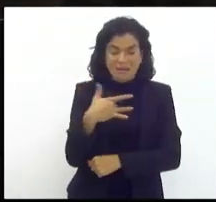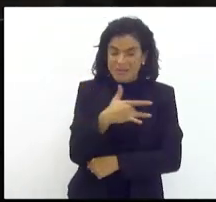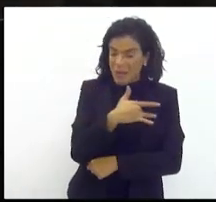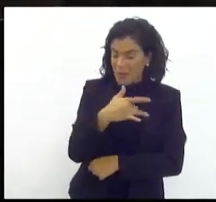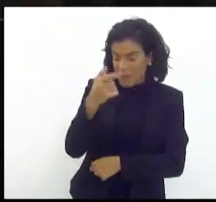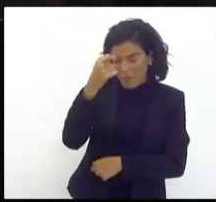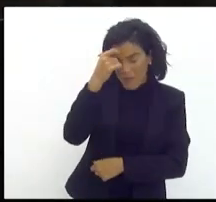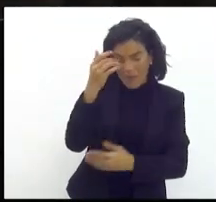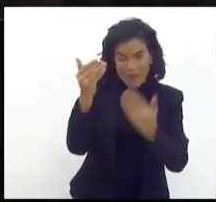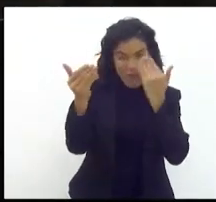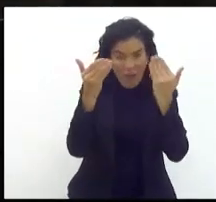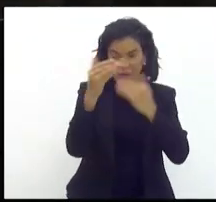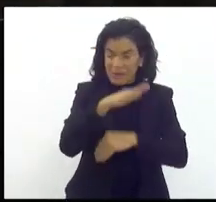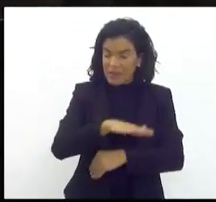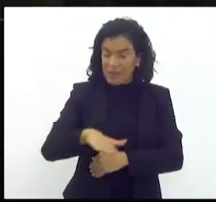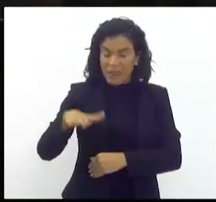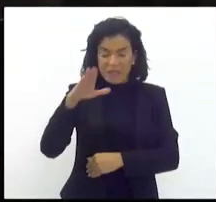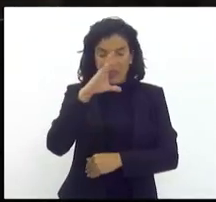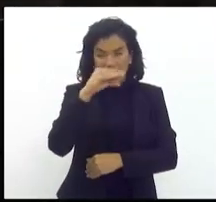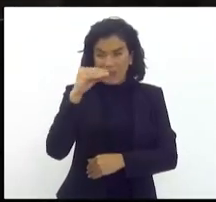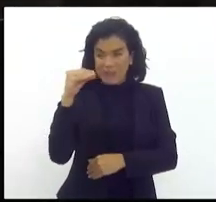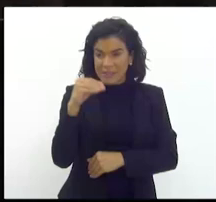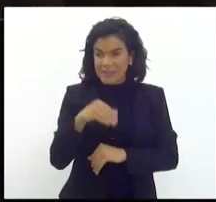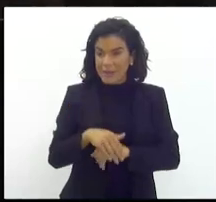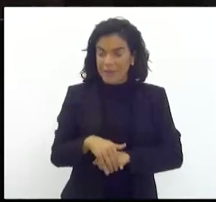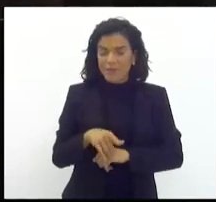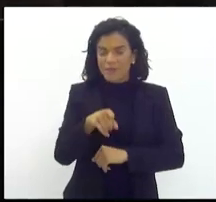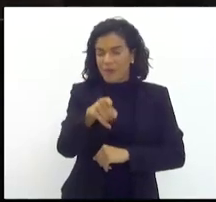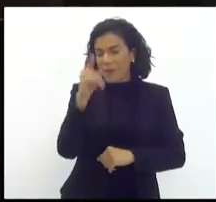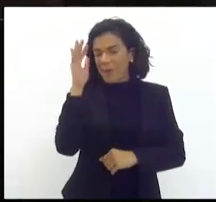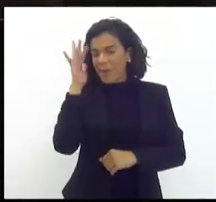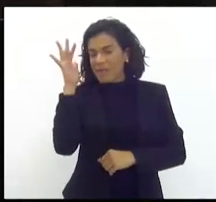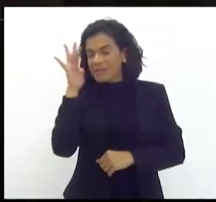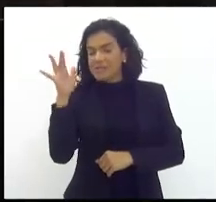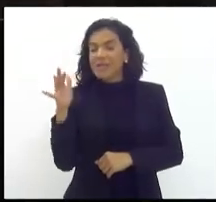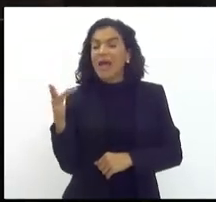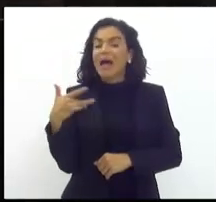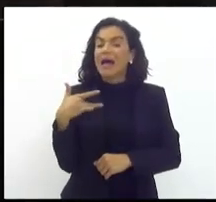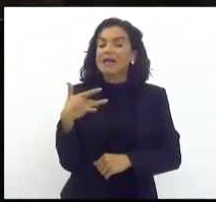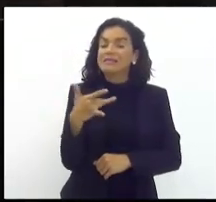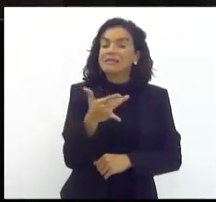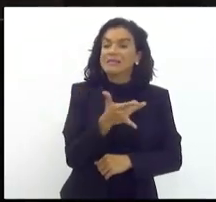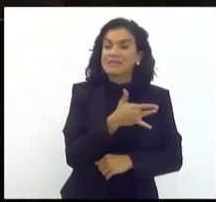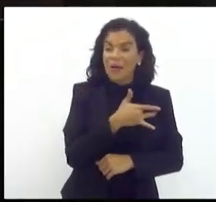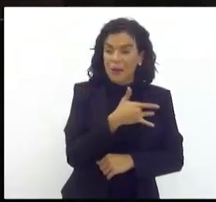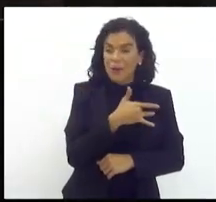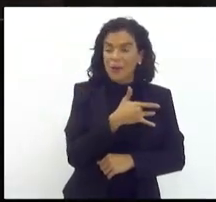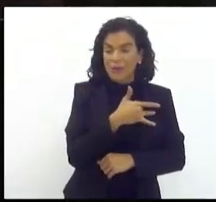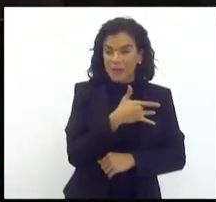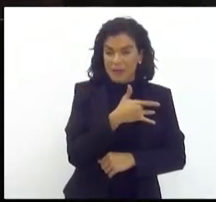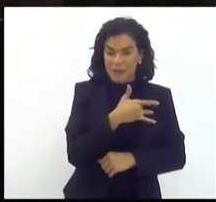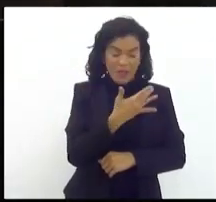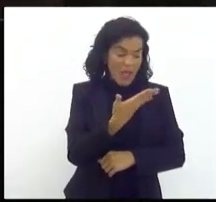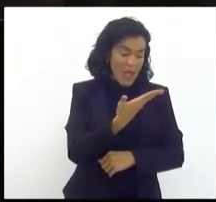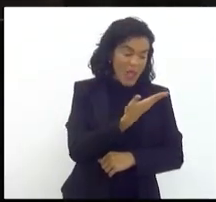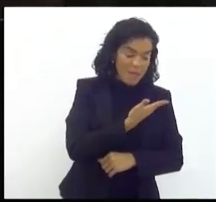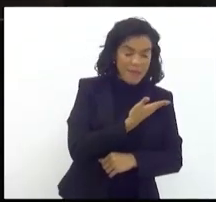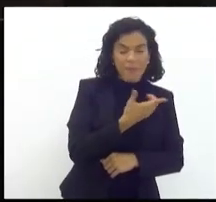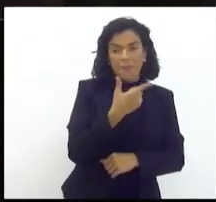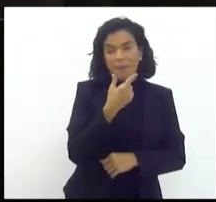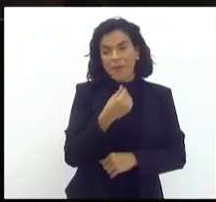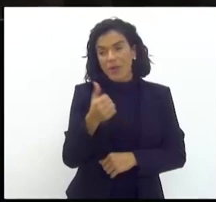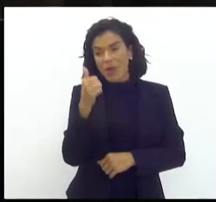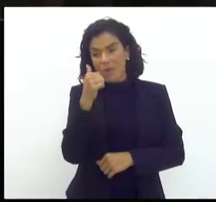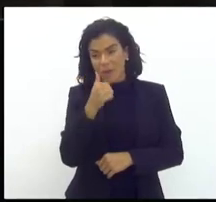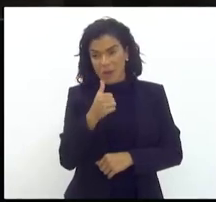de crianças e adolescentes desses espaços você imagina a saúde dos amigos e amigas